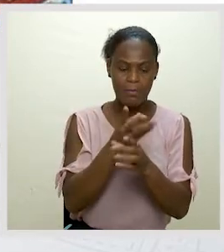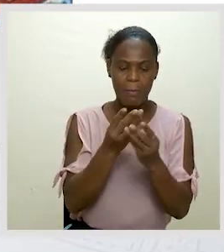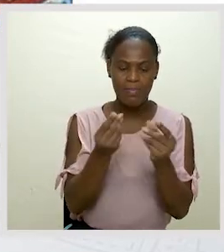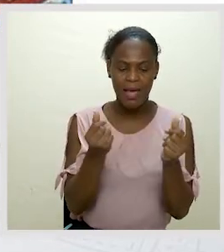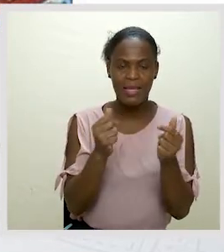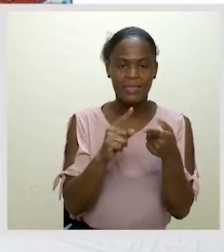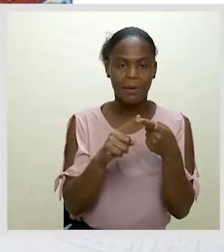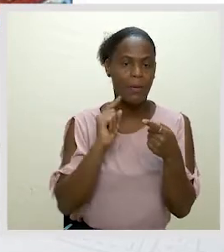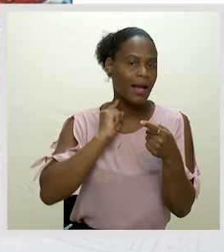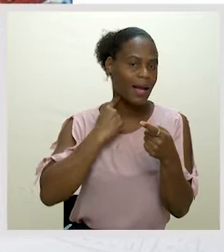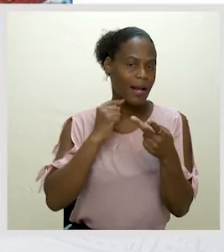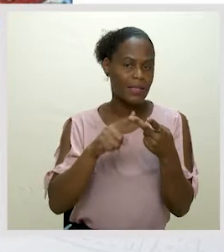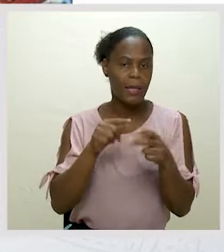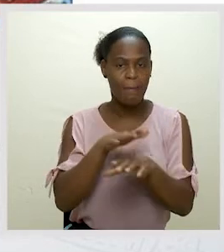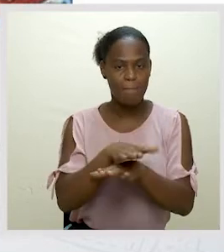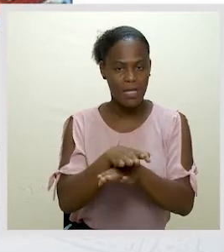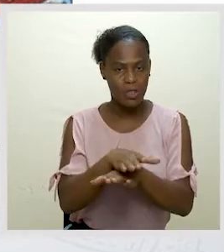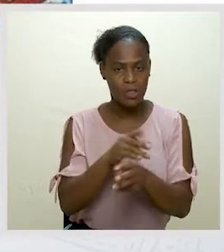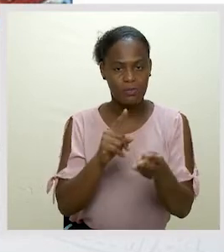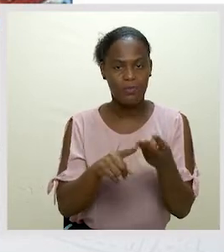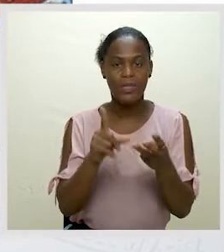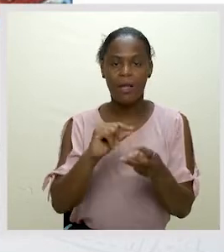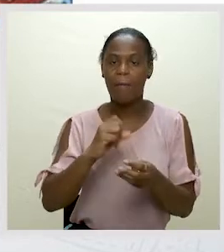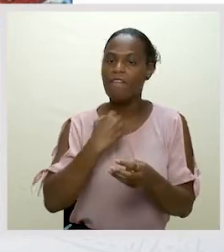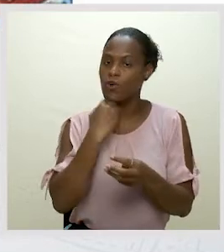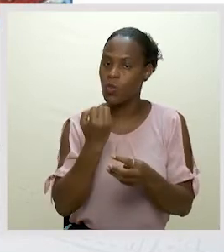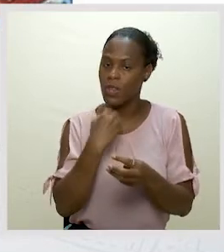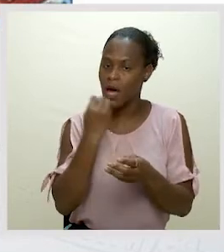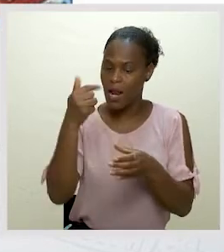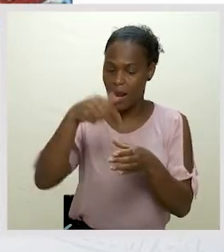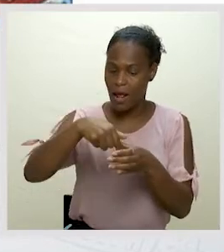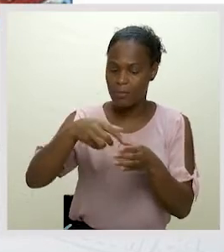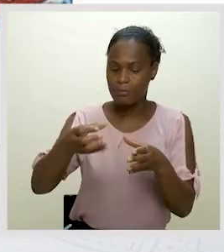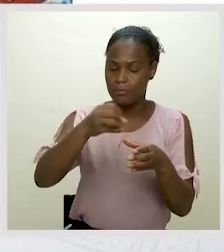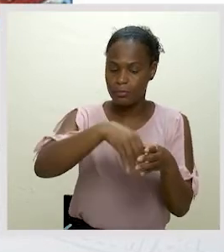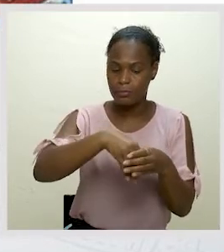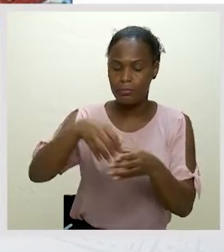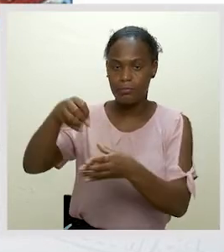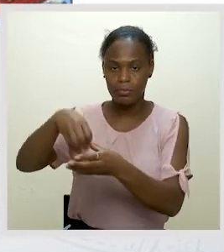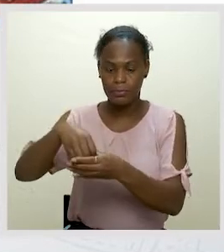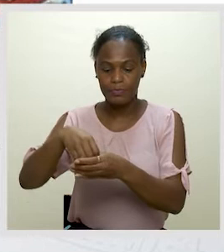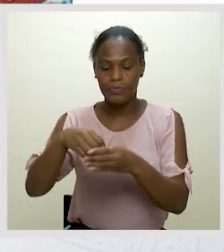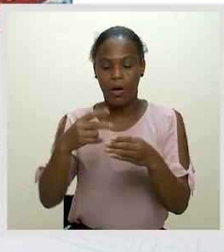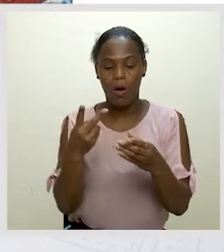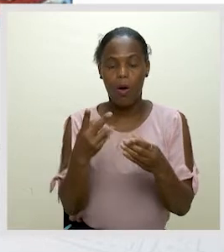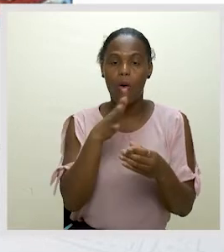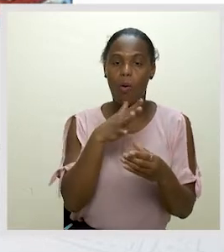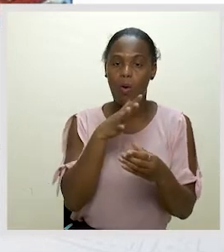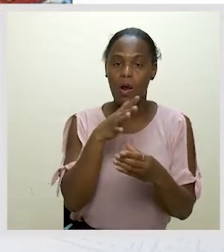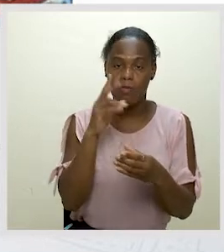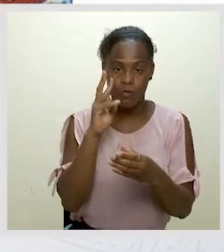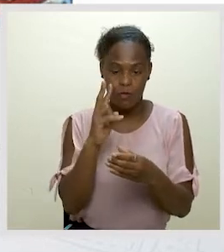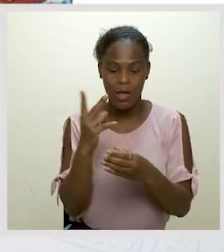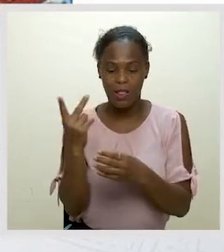as mesmas matérias, que é carne, peixe e fruta. Onde pegou nos 2 frascos, que vocês estão a